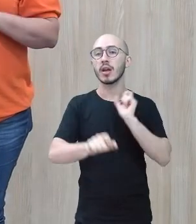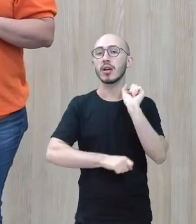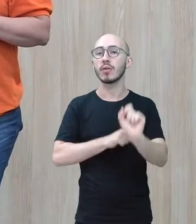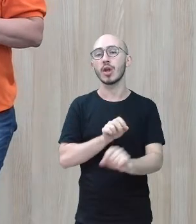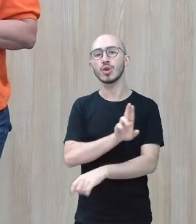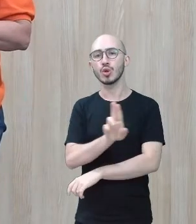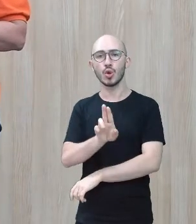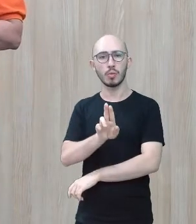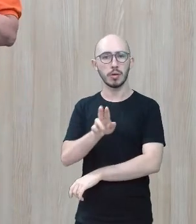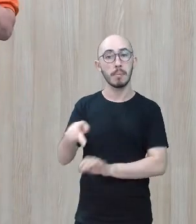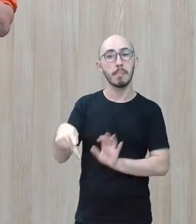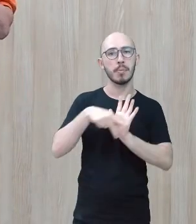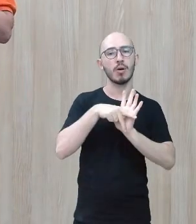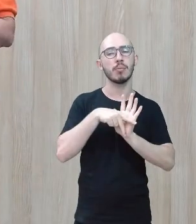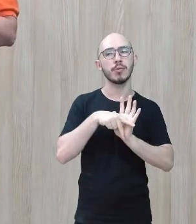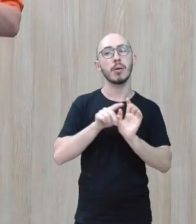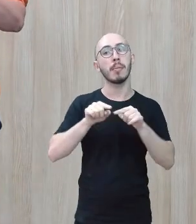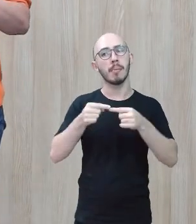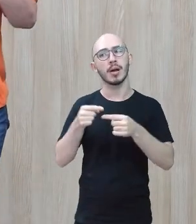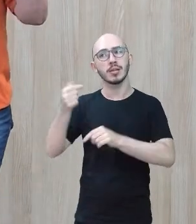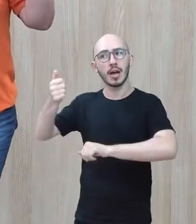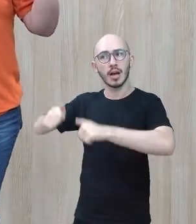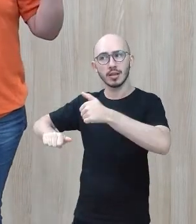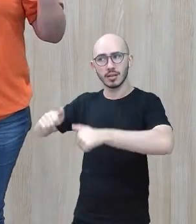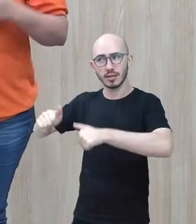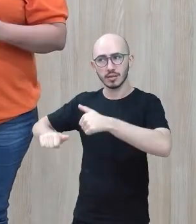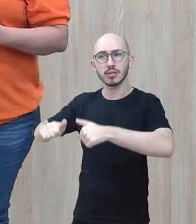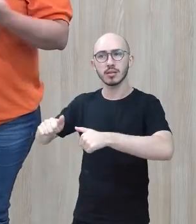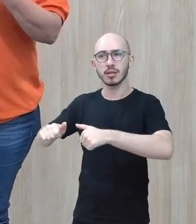próprio, e dentro da classe de